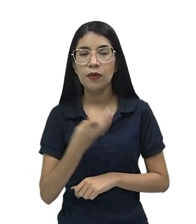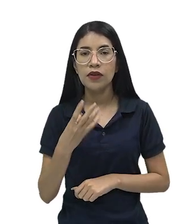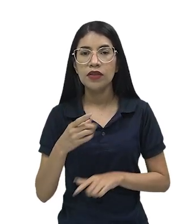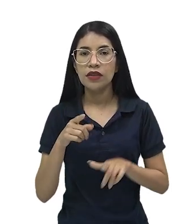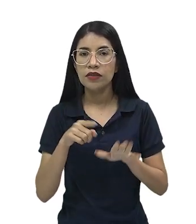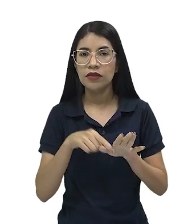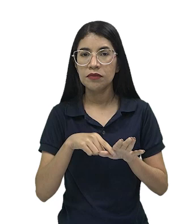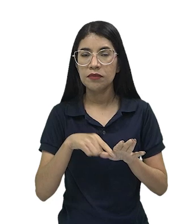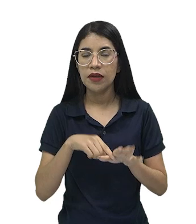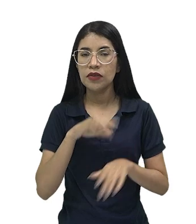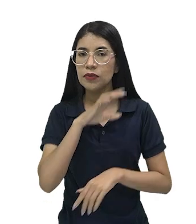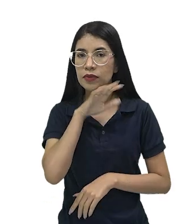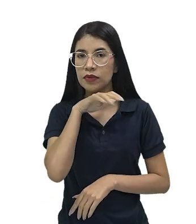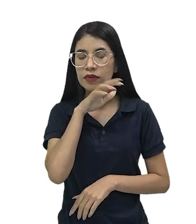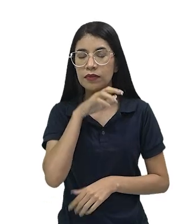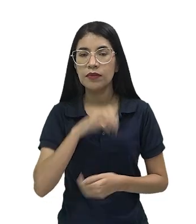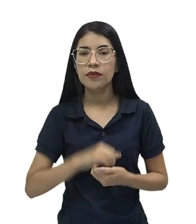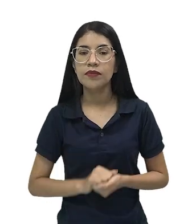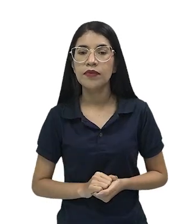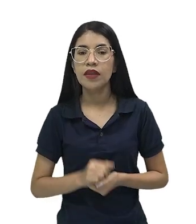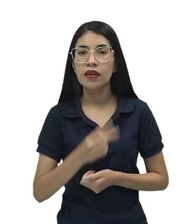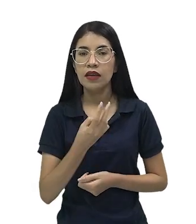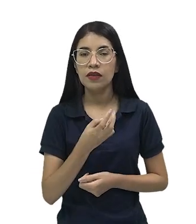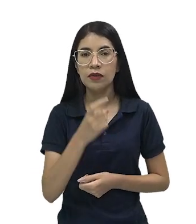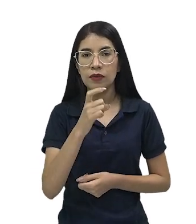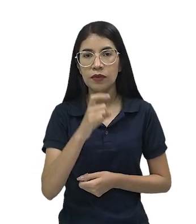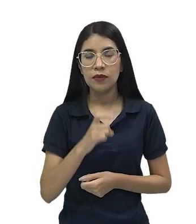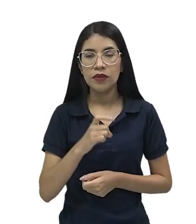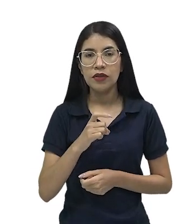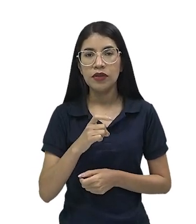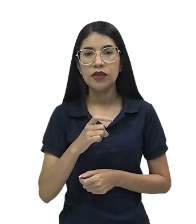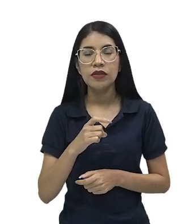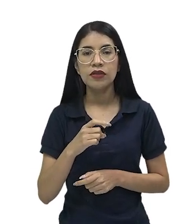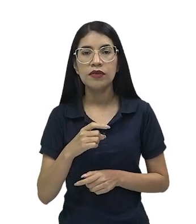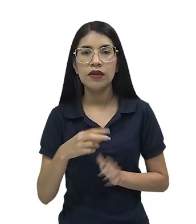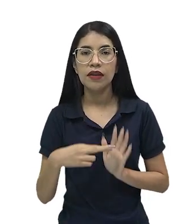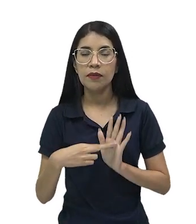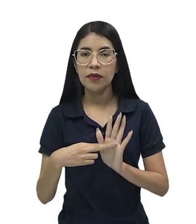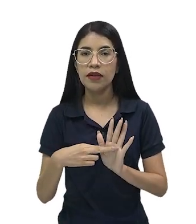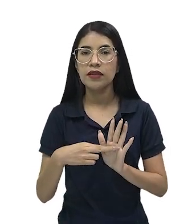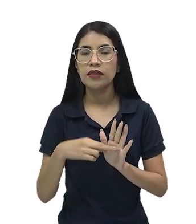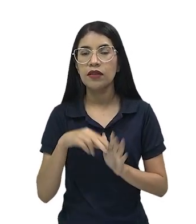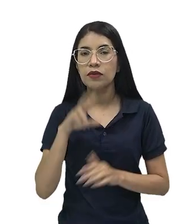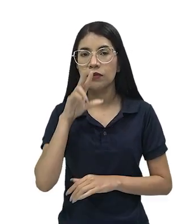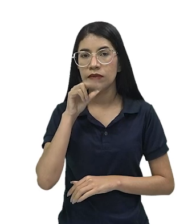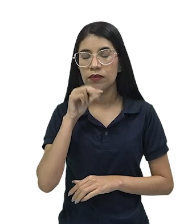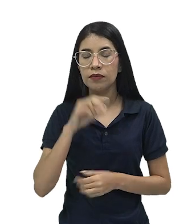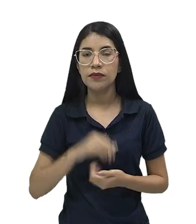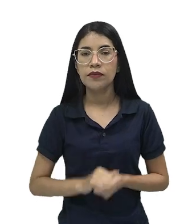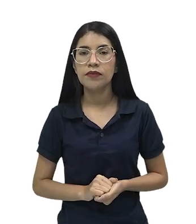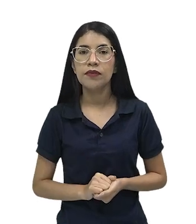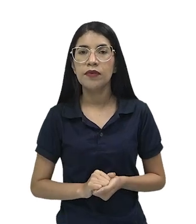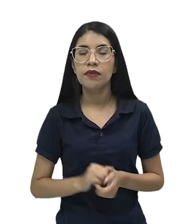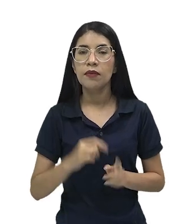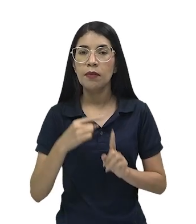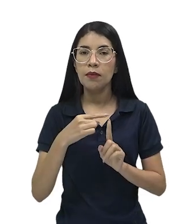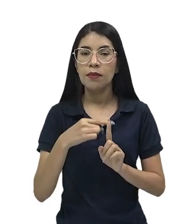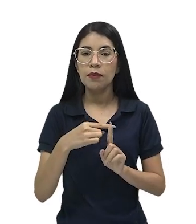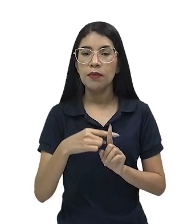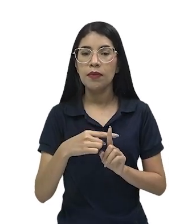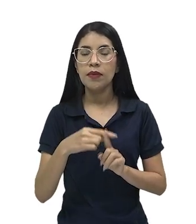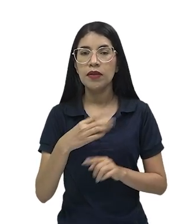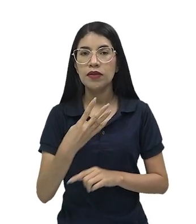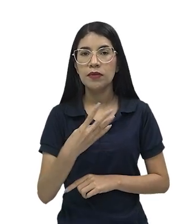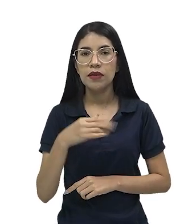olha. 2x, que é o quantitativo dos pés do pato, mais o